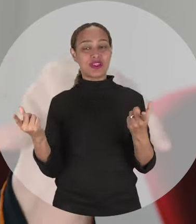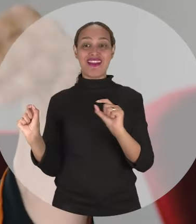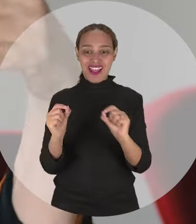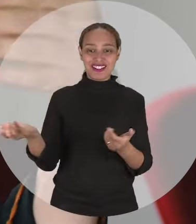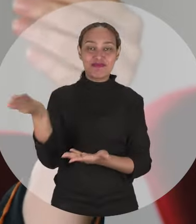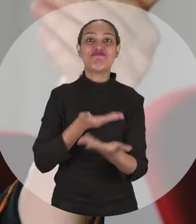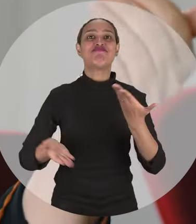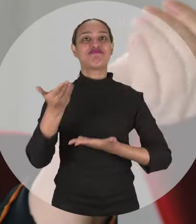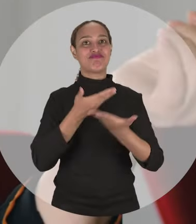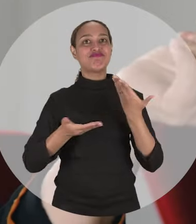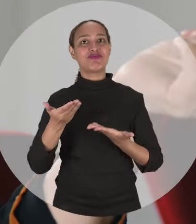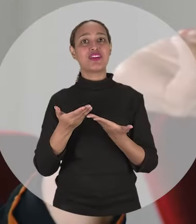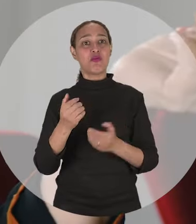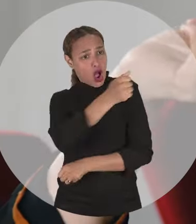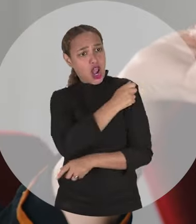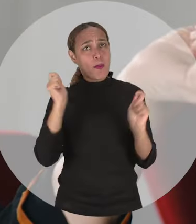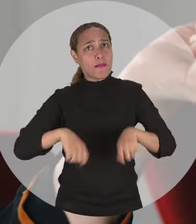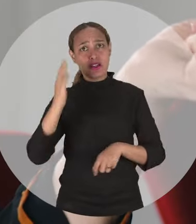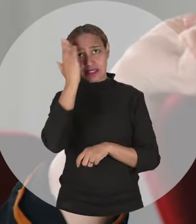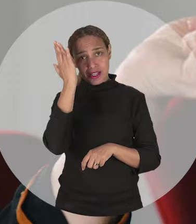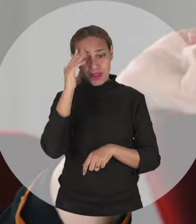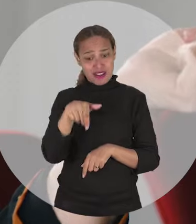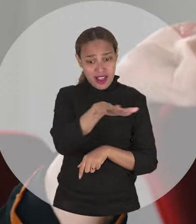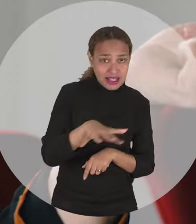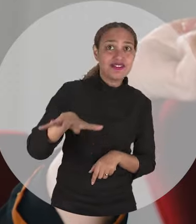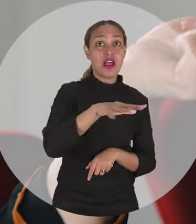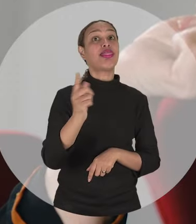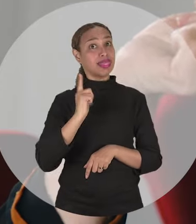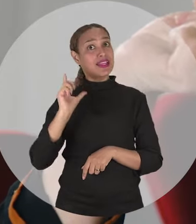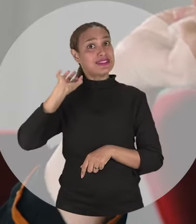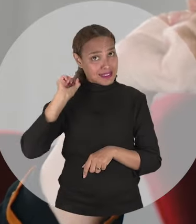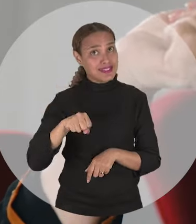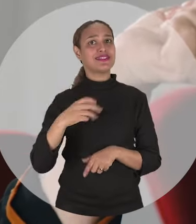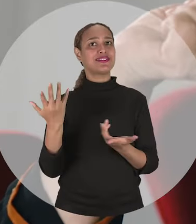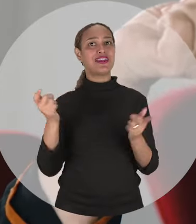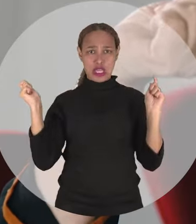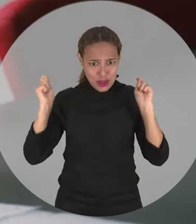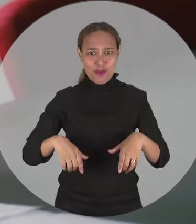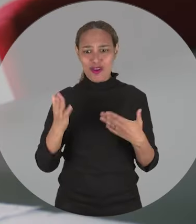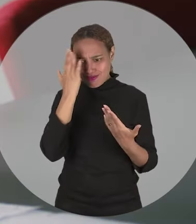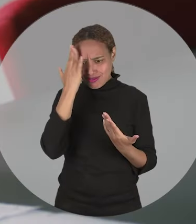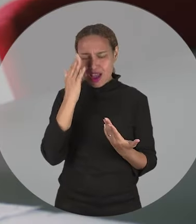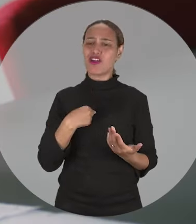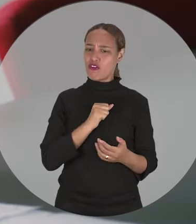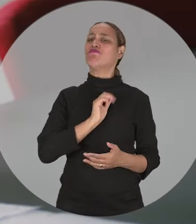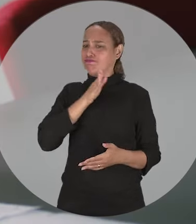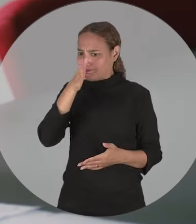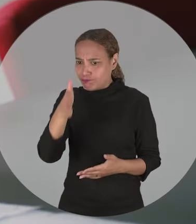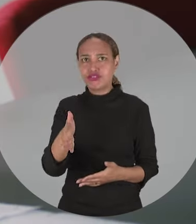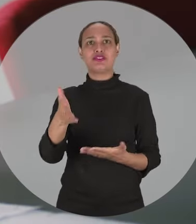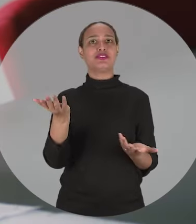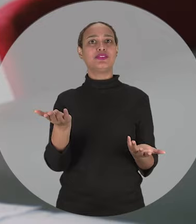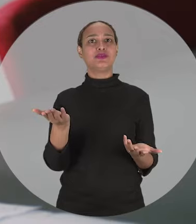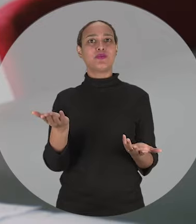escuta e para que eles possam saber que esses espaços existem e que eles podem contar com esse espaço. Entendeu?